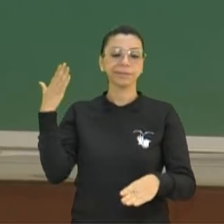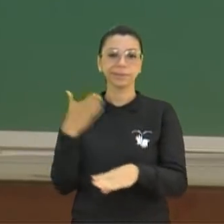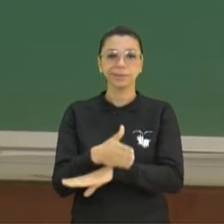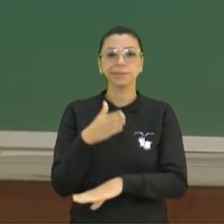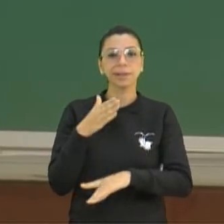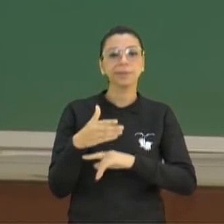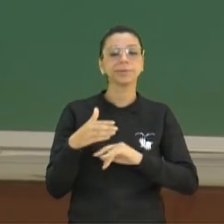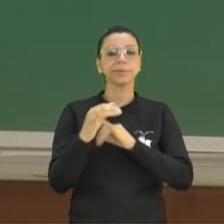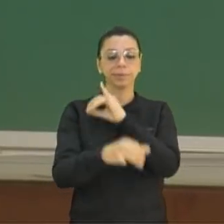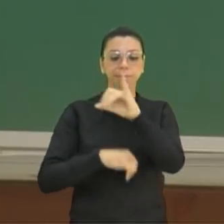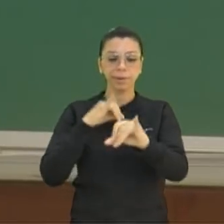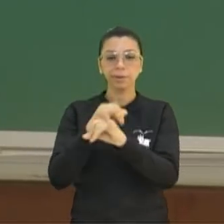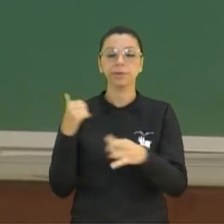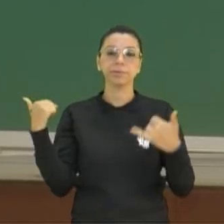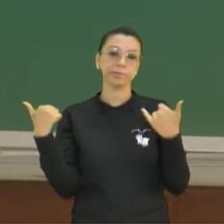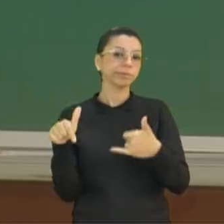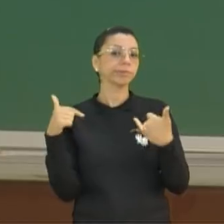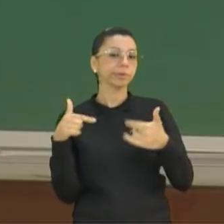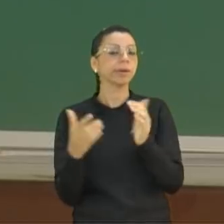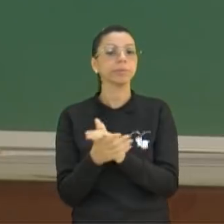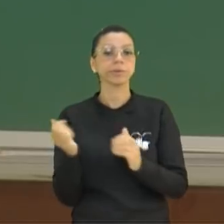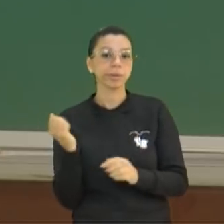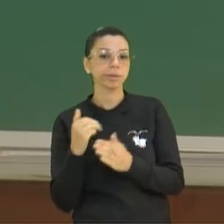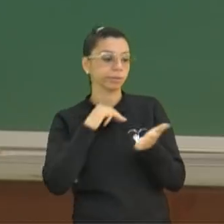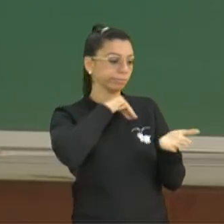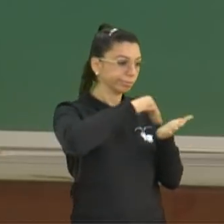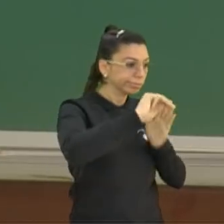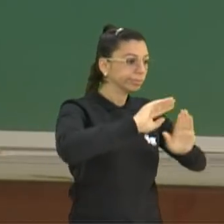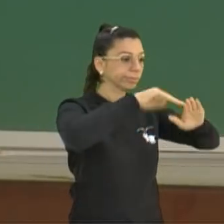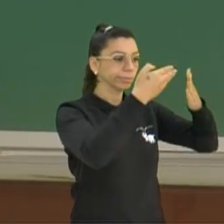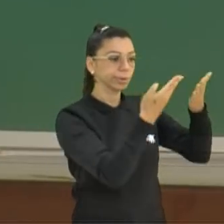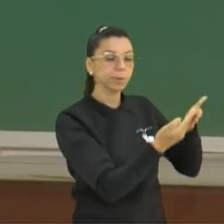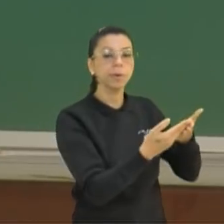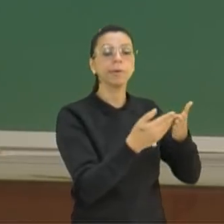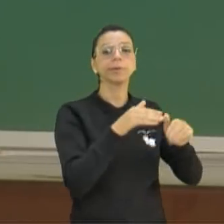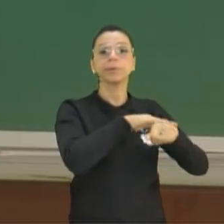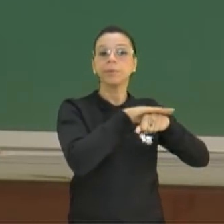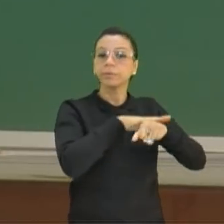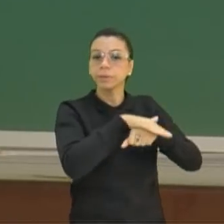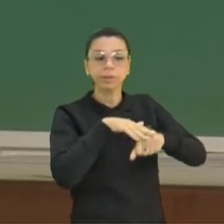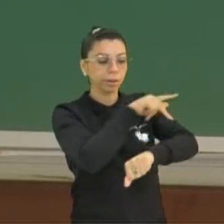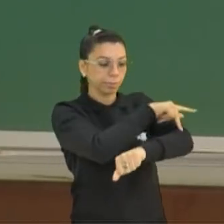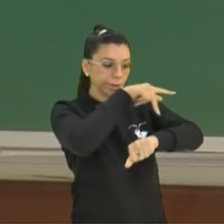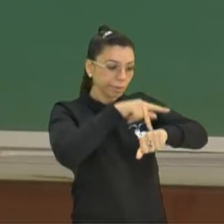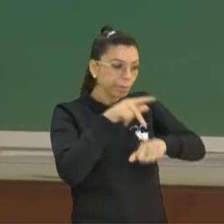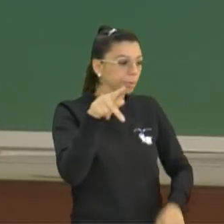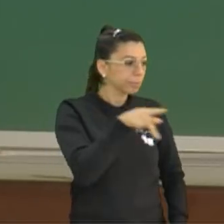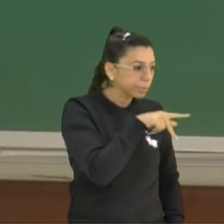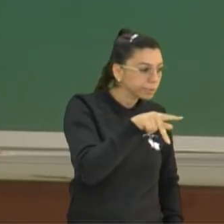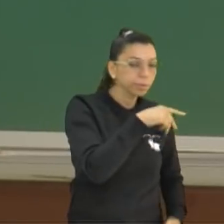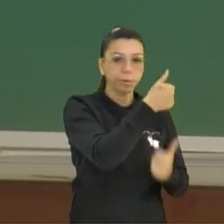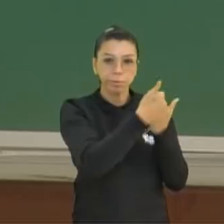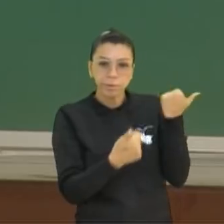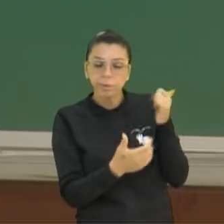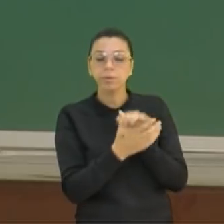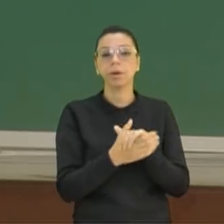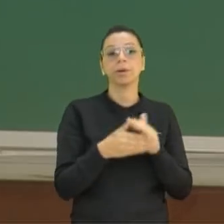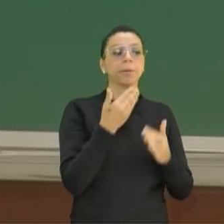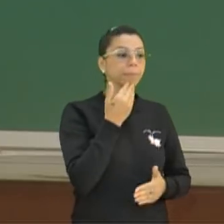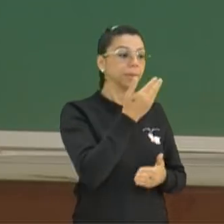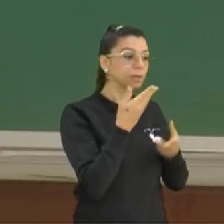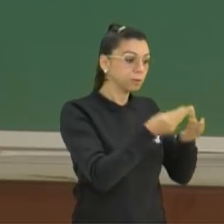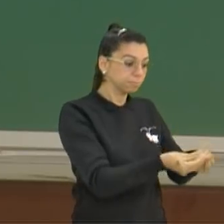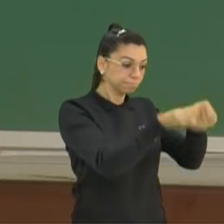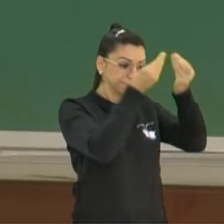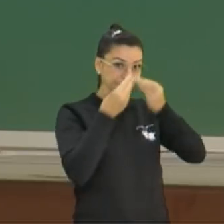vai fazer? Ligar na escola, conversar com a pedagoga, com a diretora, com a sua professora e pedir o seu kit impresso. Não